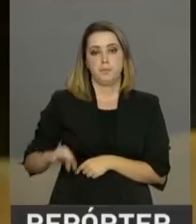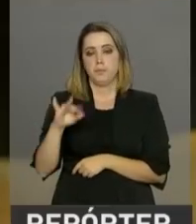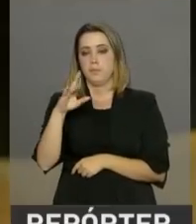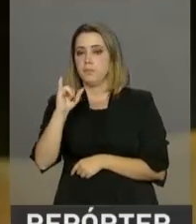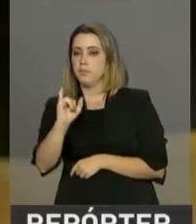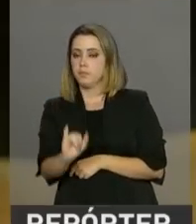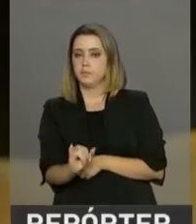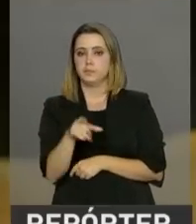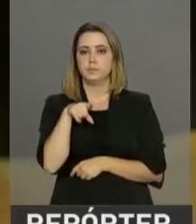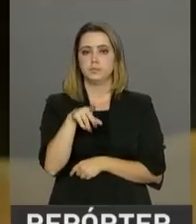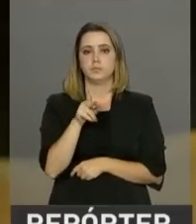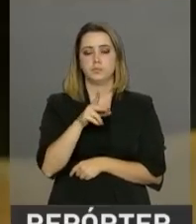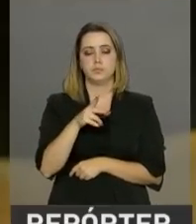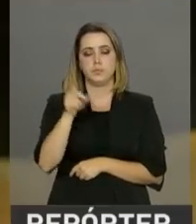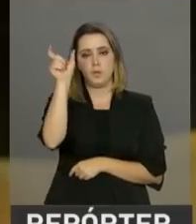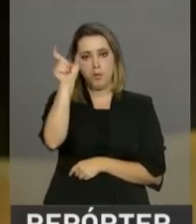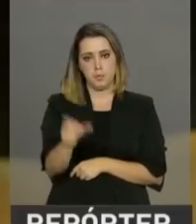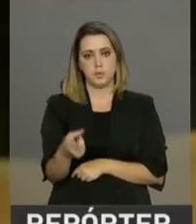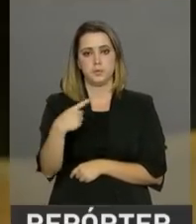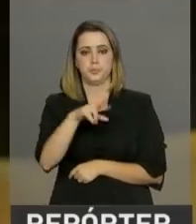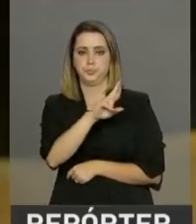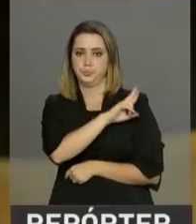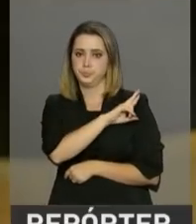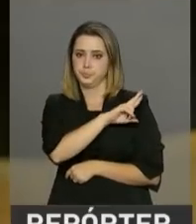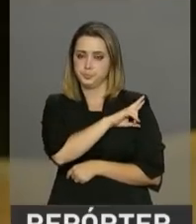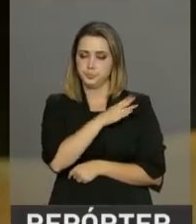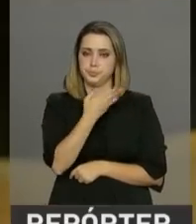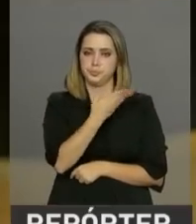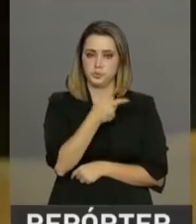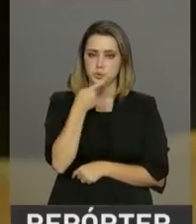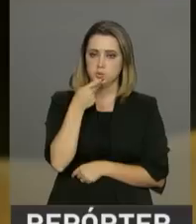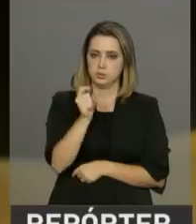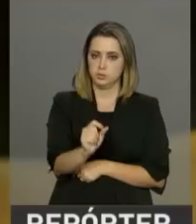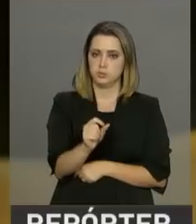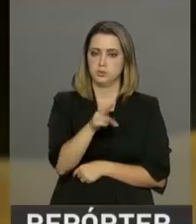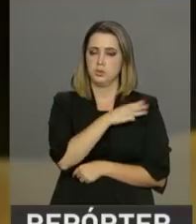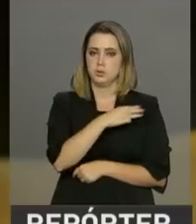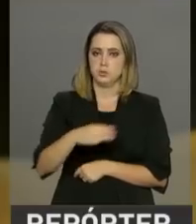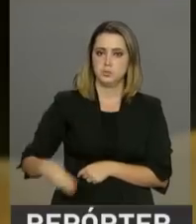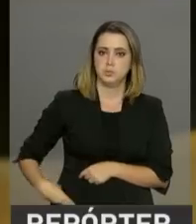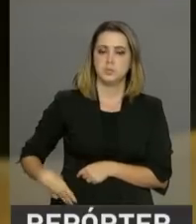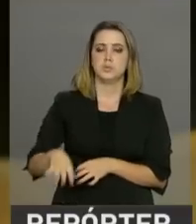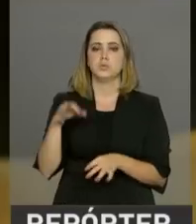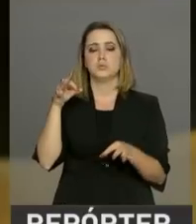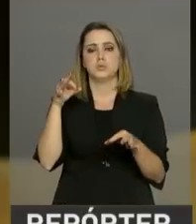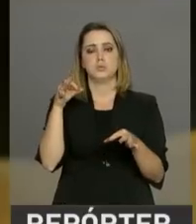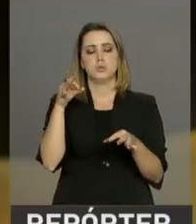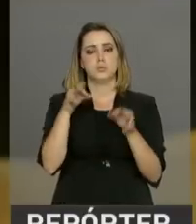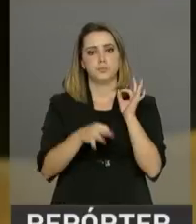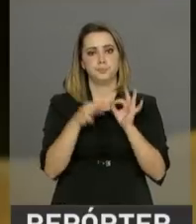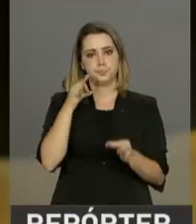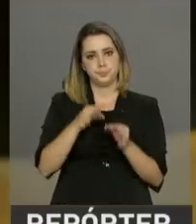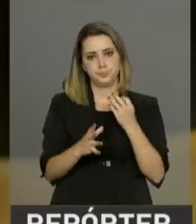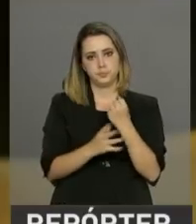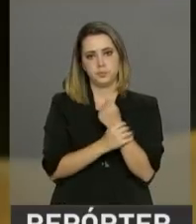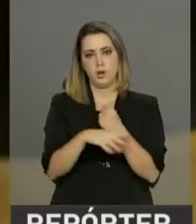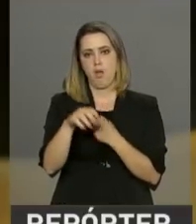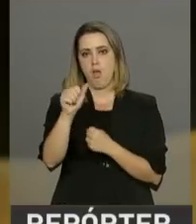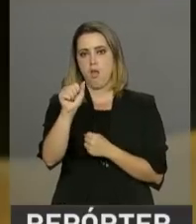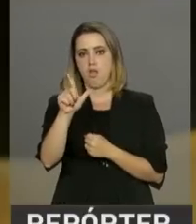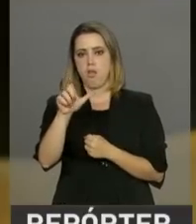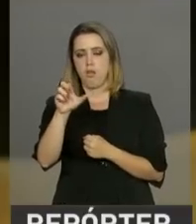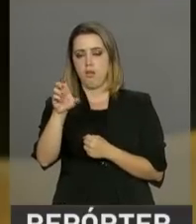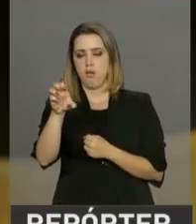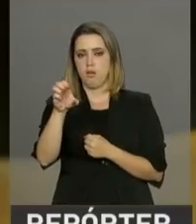Zavascki. O porta-voz da Presidência, Alexandre Parola, afirmou que o ministro Alexandre de Moraes tem credenciais